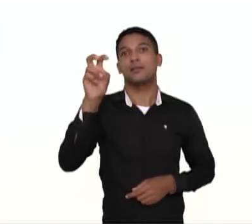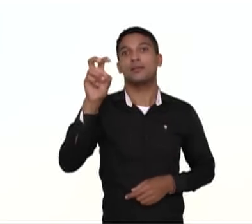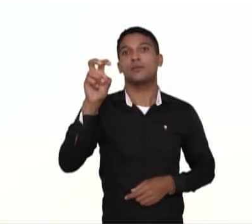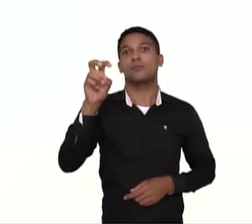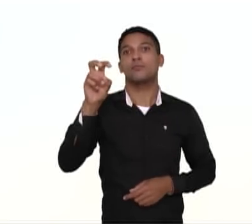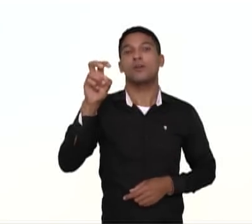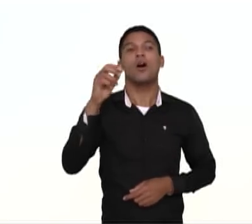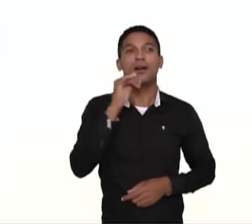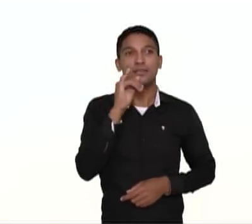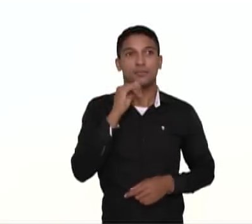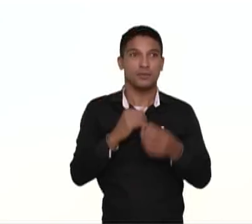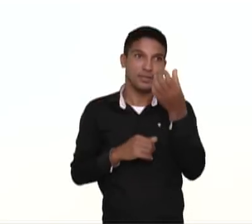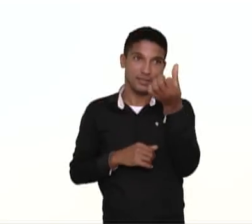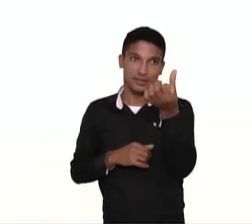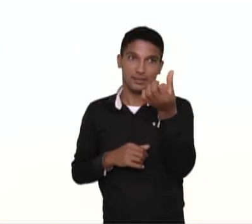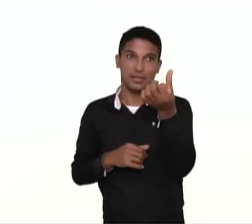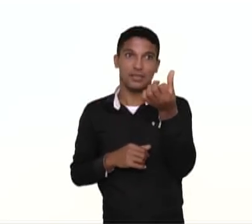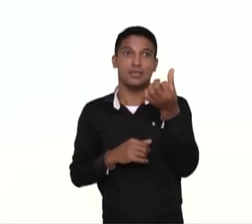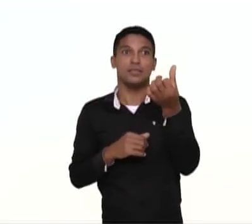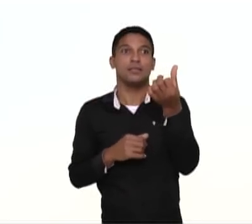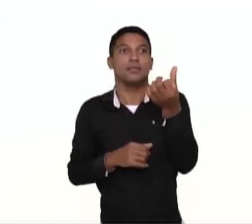45 e 6 vezes